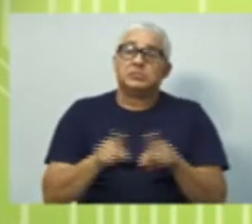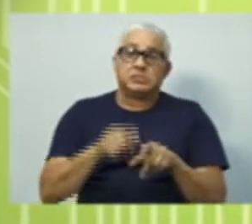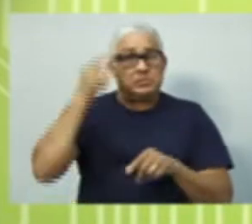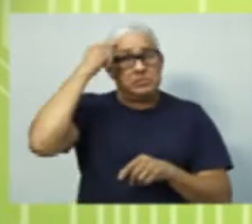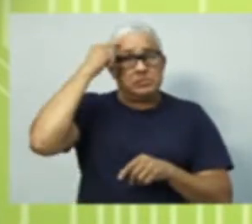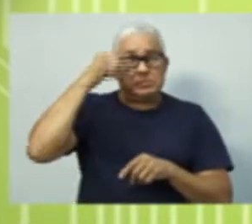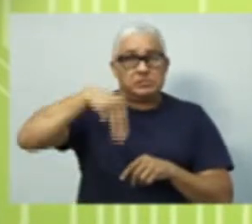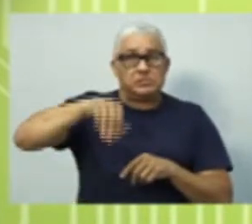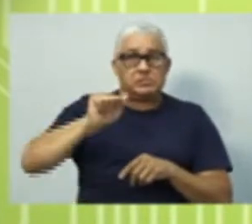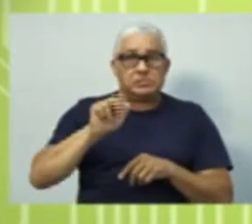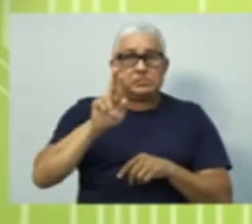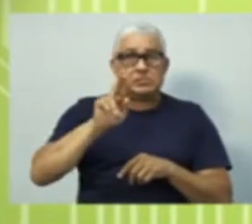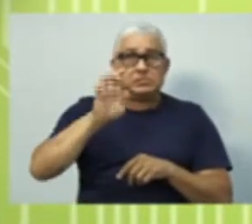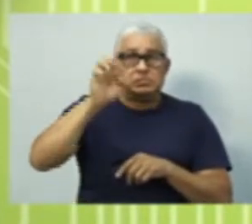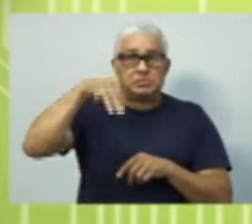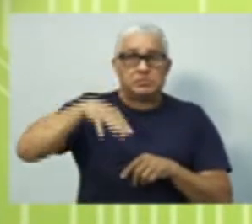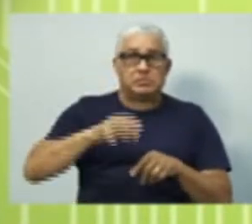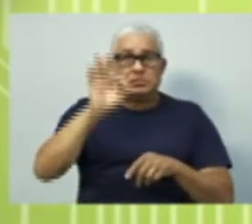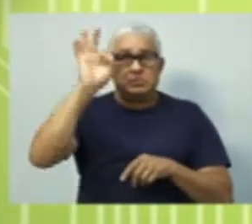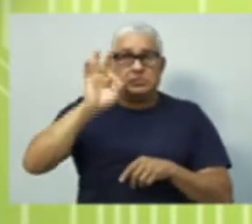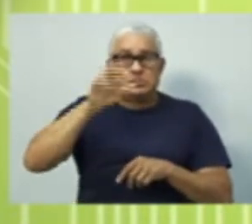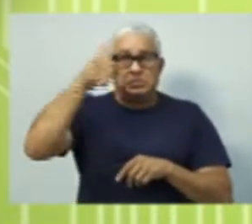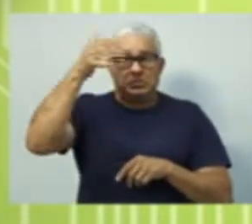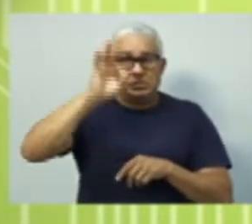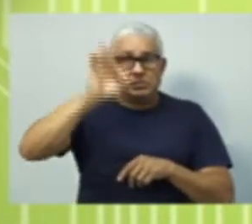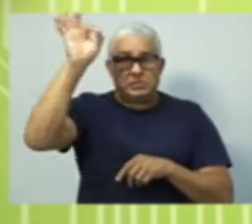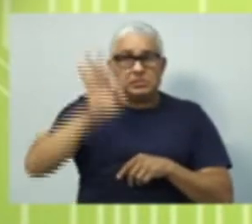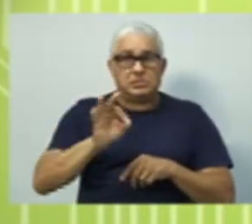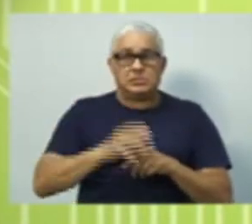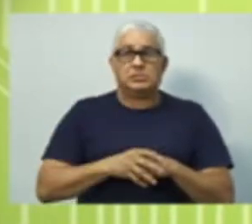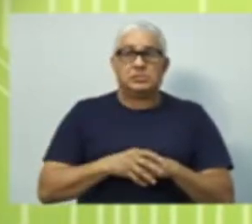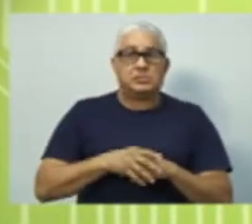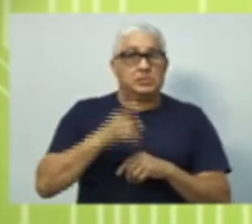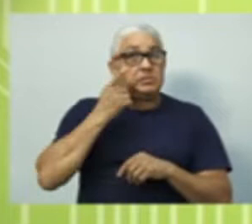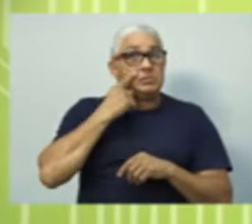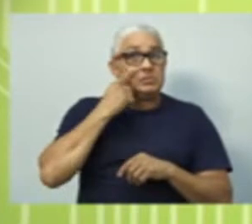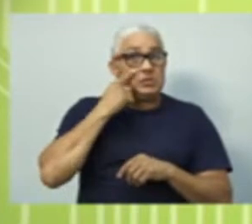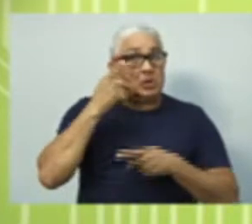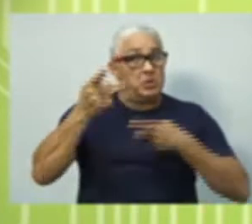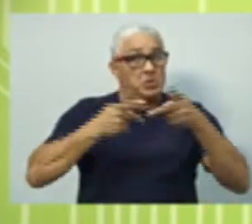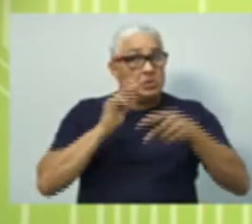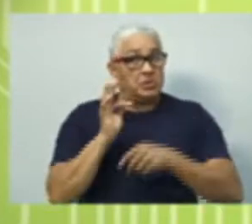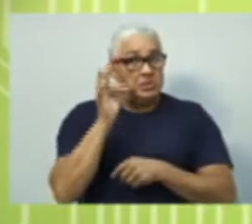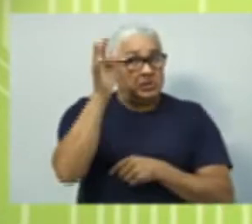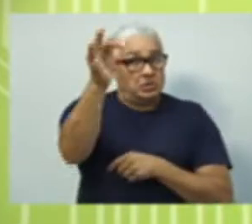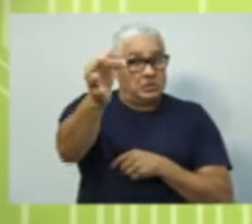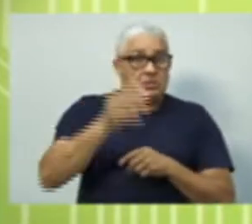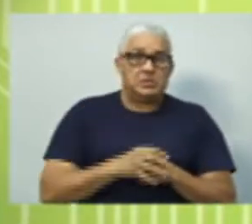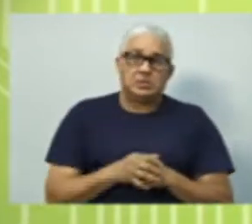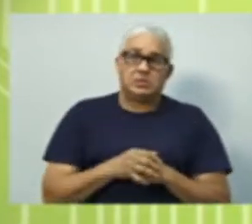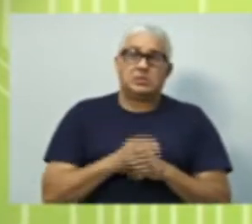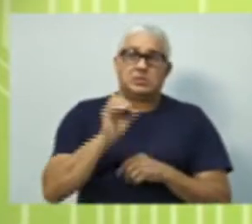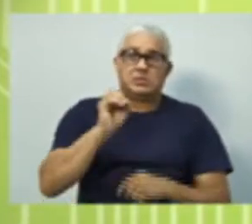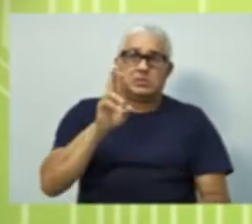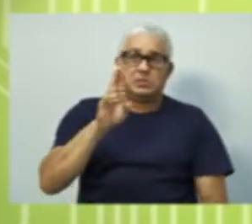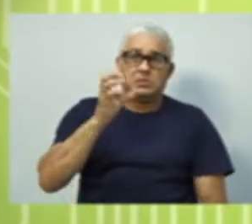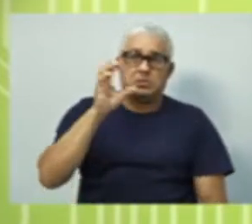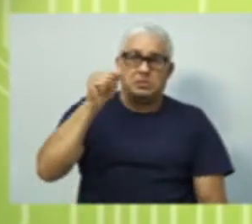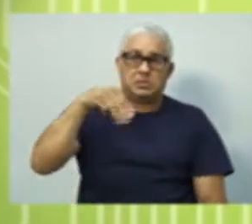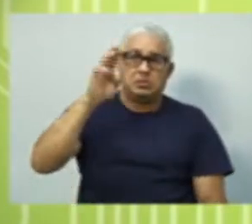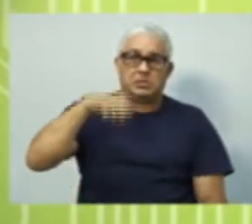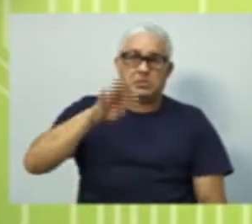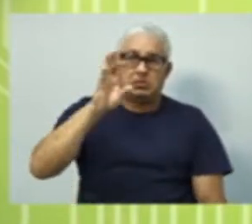numa margem de crescimento de 10%. Então, ele previa, fazia um planejamento de um orçamento, né, de